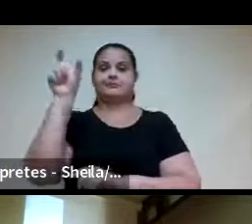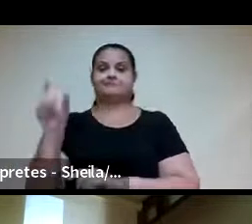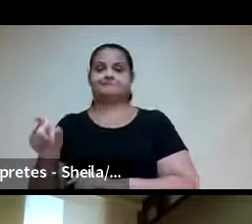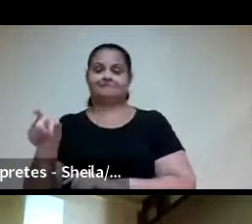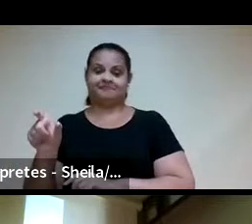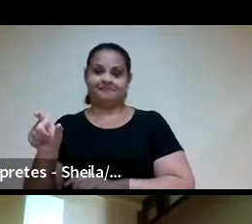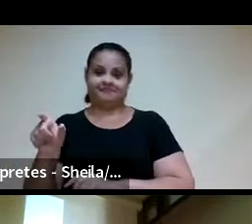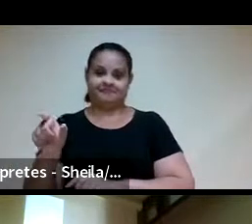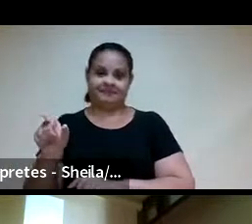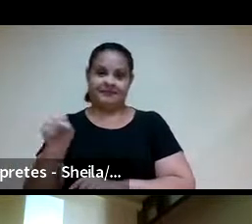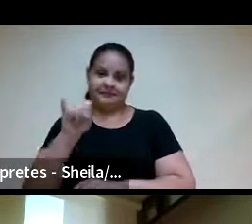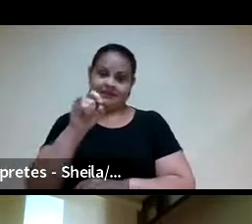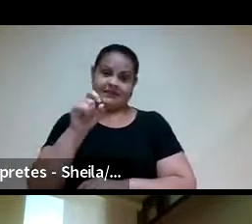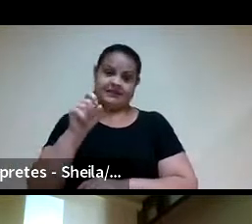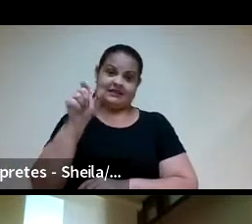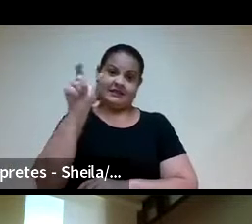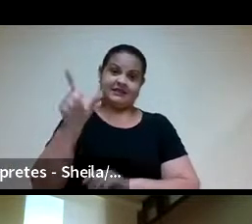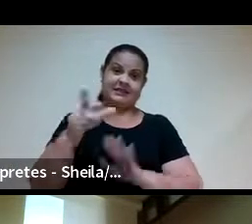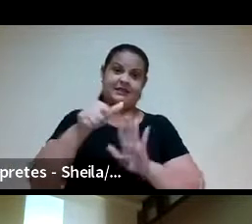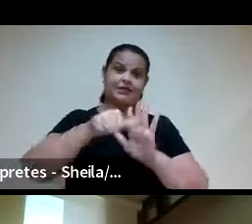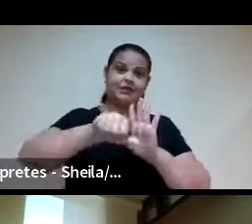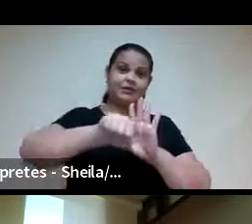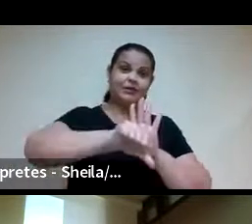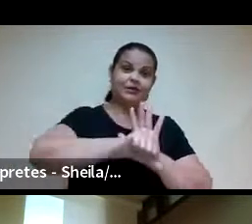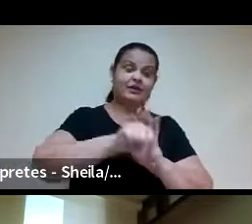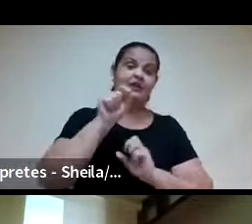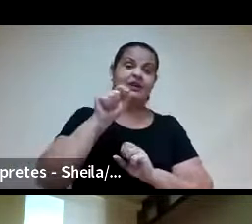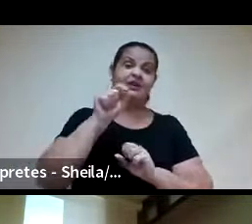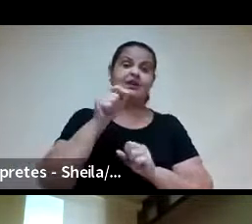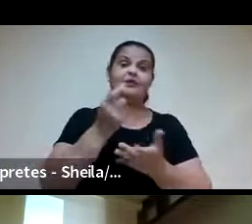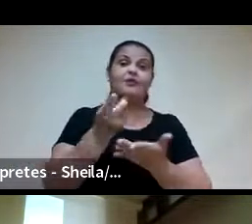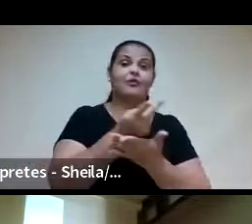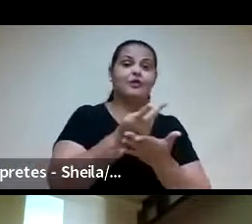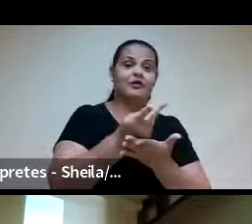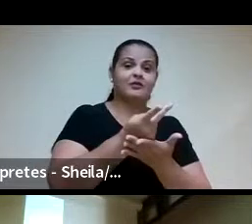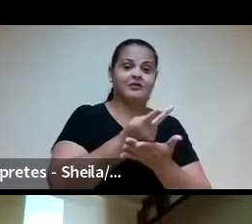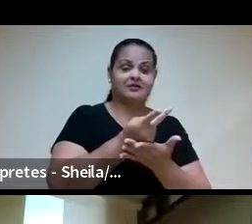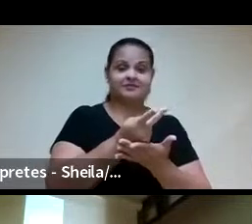Se ela cometeu um crime em tese, como é que ela vai ser testemunha?